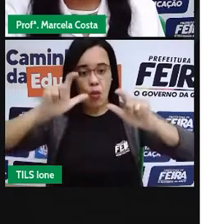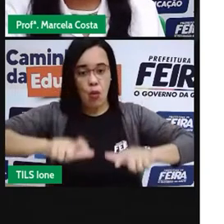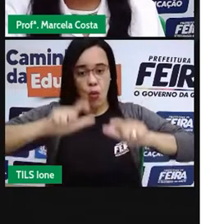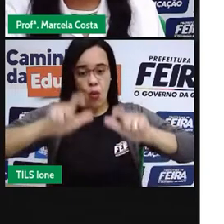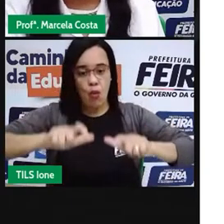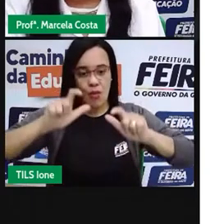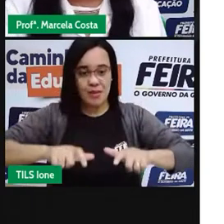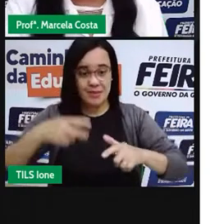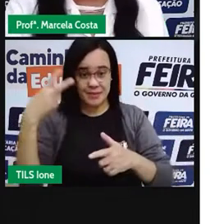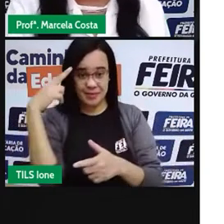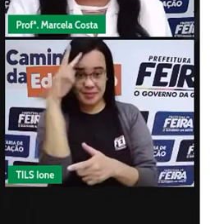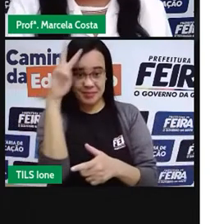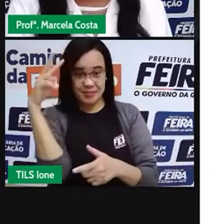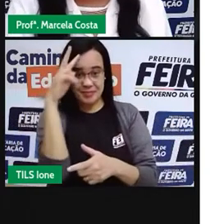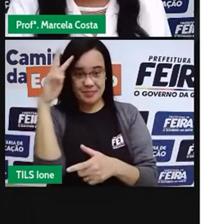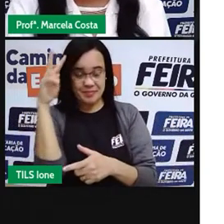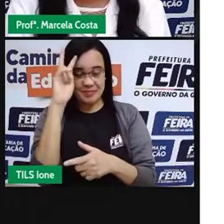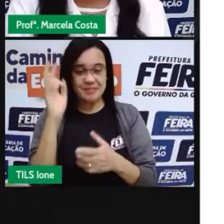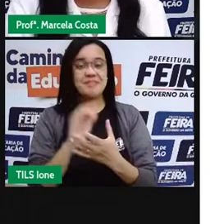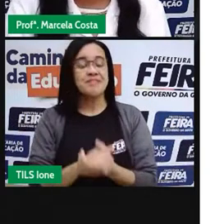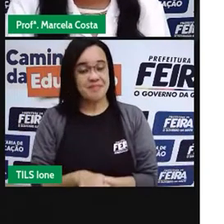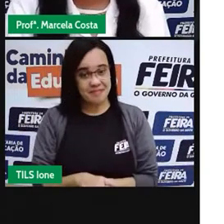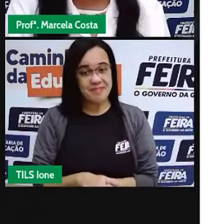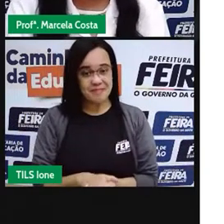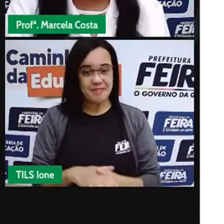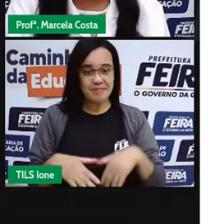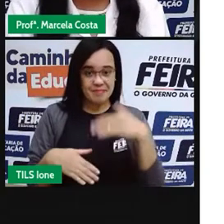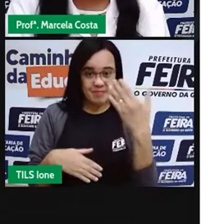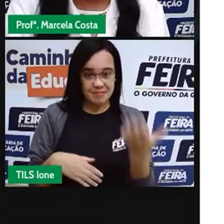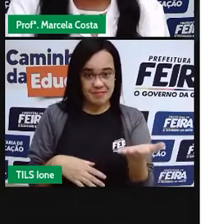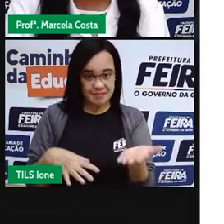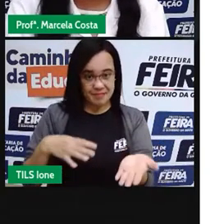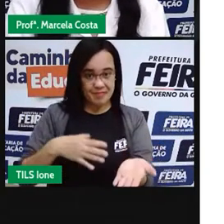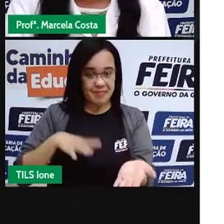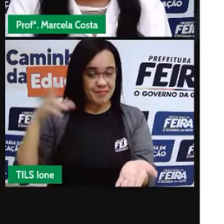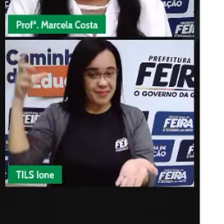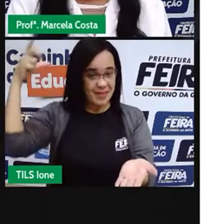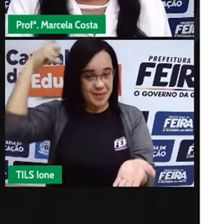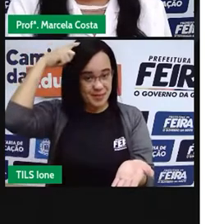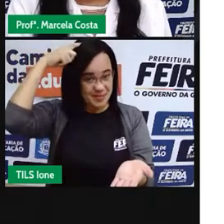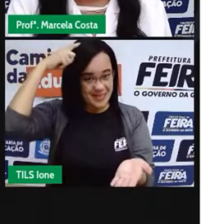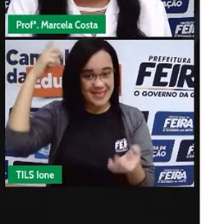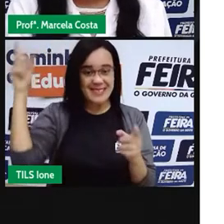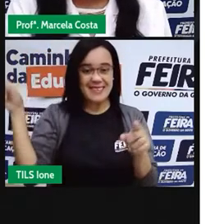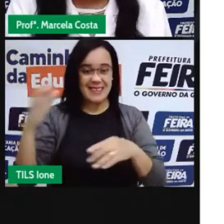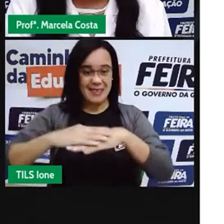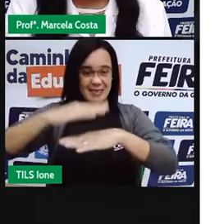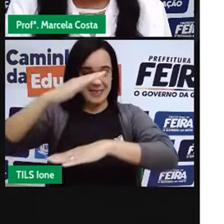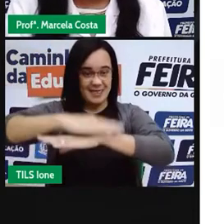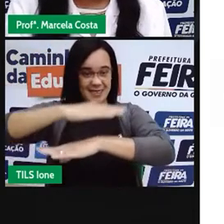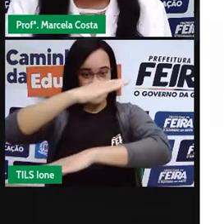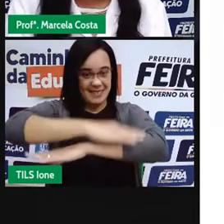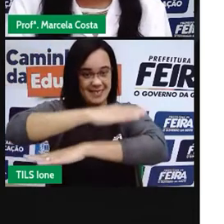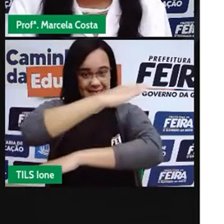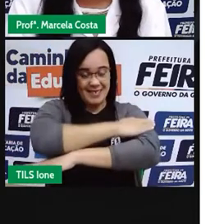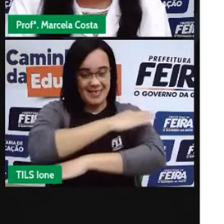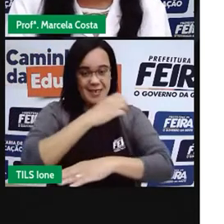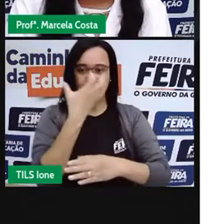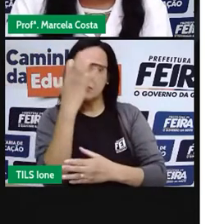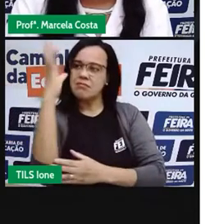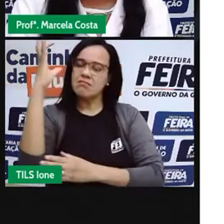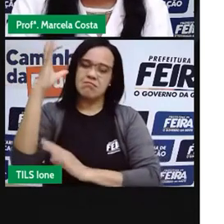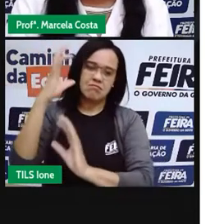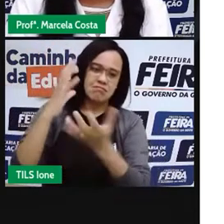nessas histórias. Então, a gente vai ver aqui na história Princesa e Sapo, a gente vai ver ela da natureza, né,